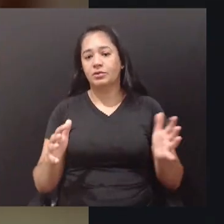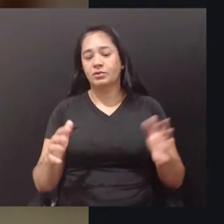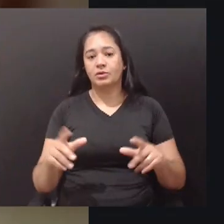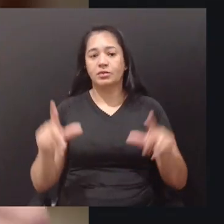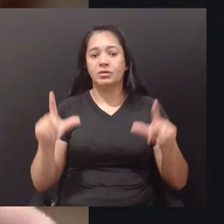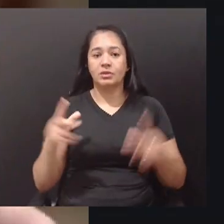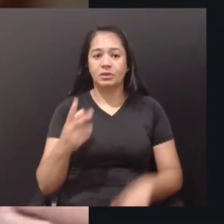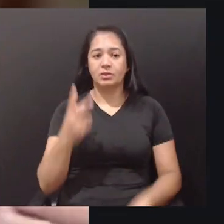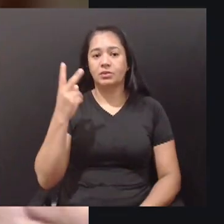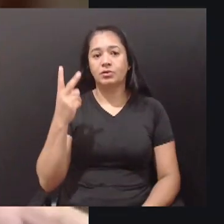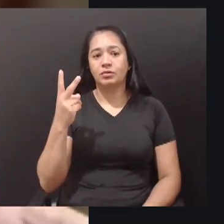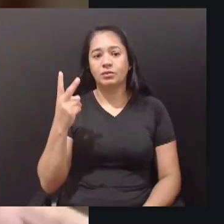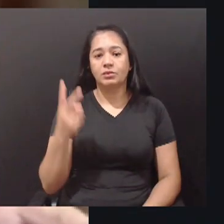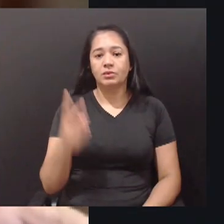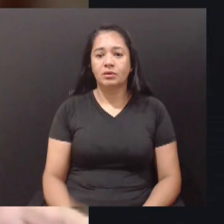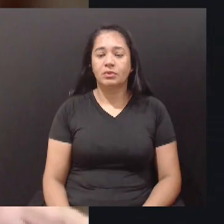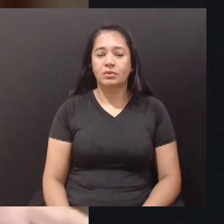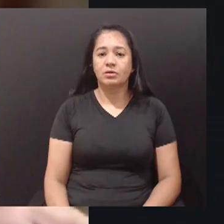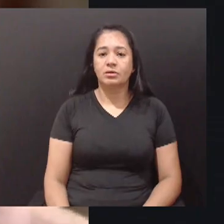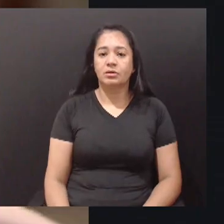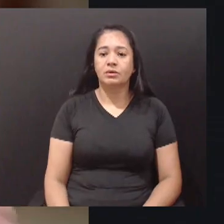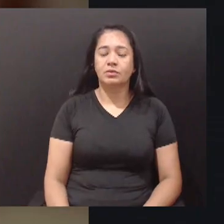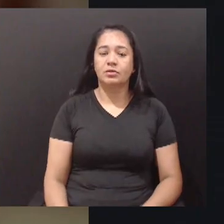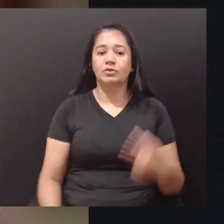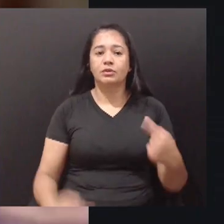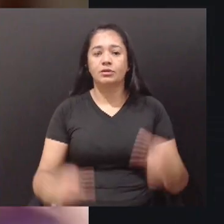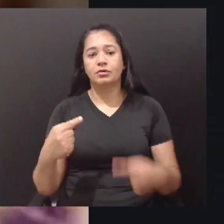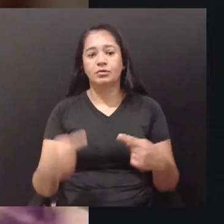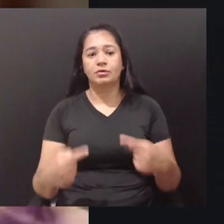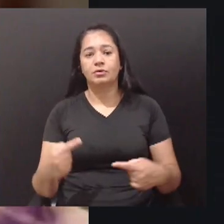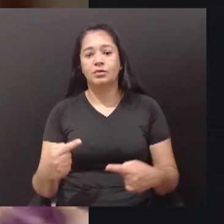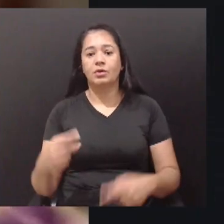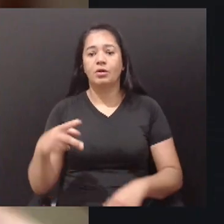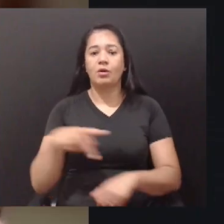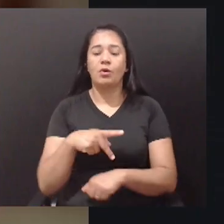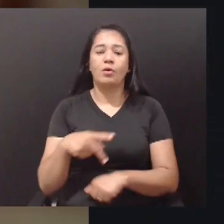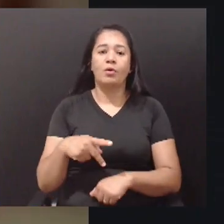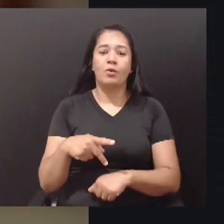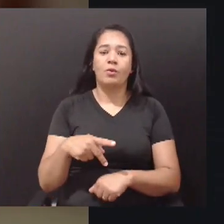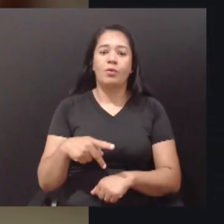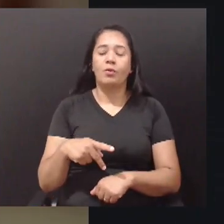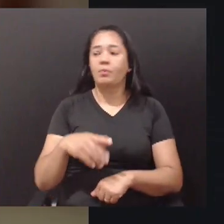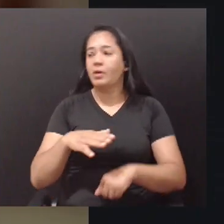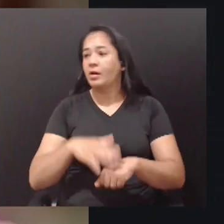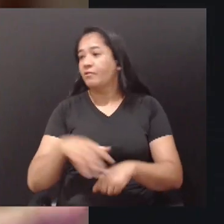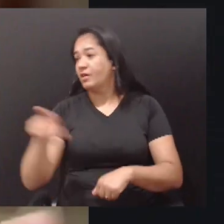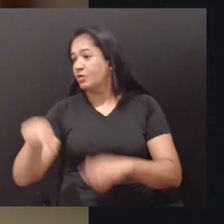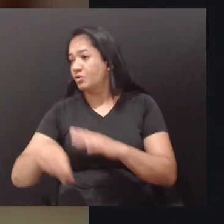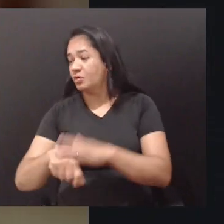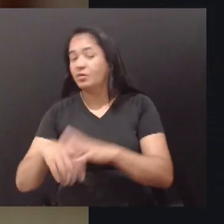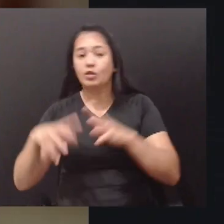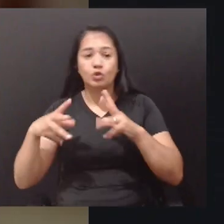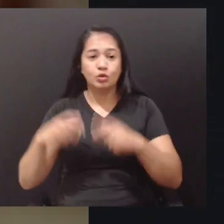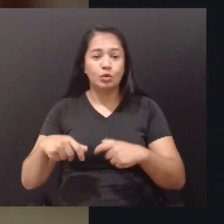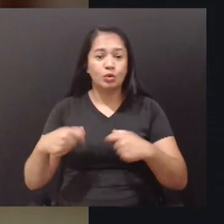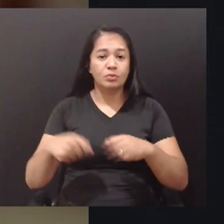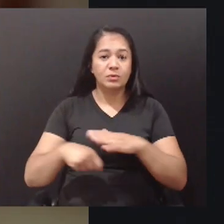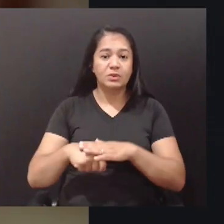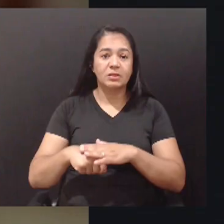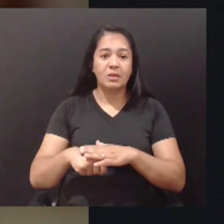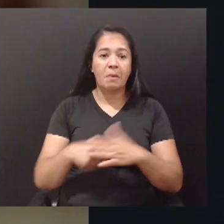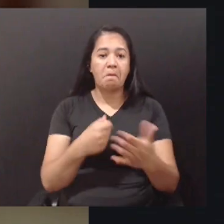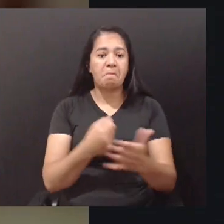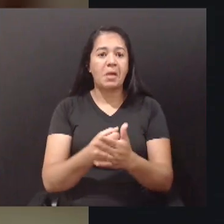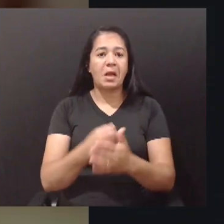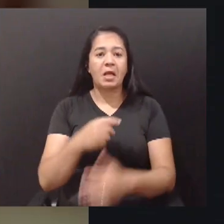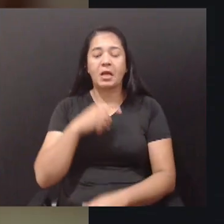delas, razões geopolíticas, um país só faz se o outro também faz, todo mundo teria que fazer, ninguém quer pagar a conta,